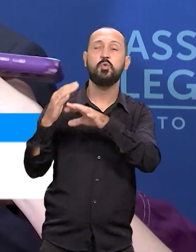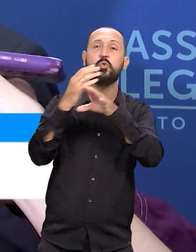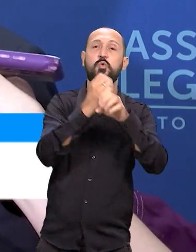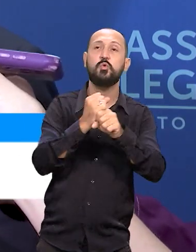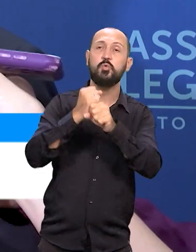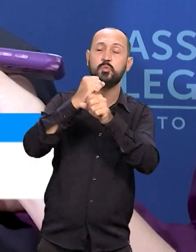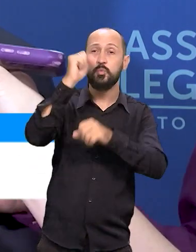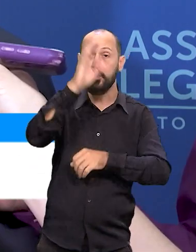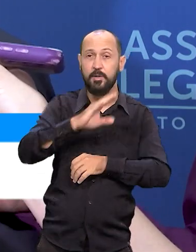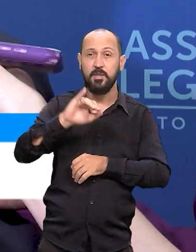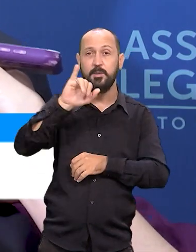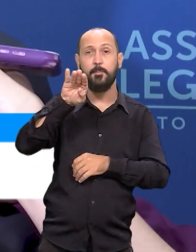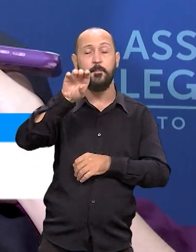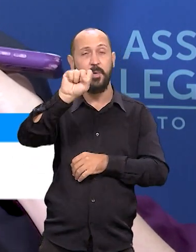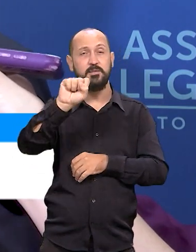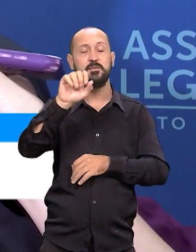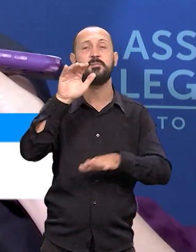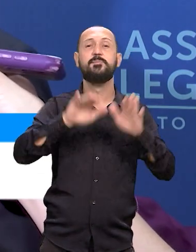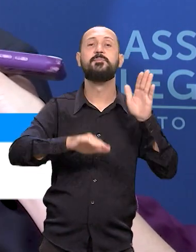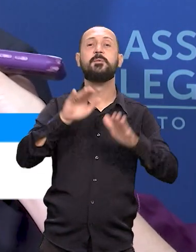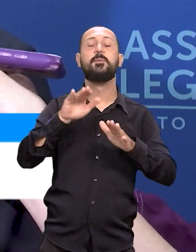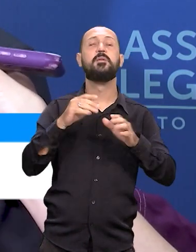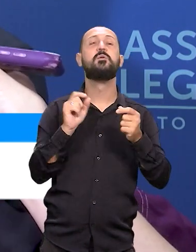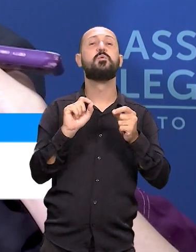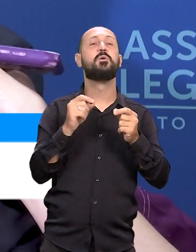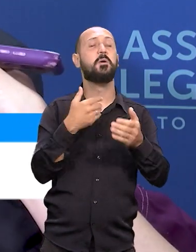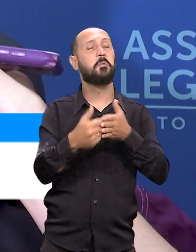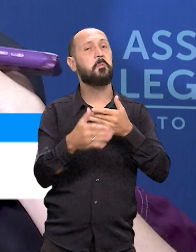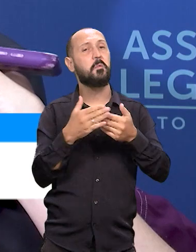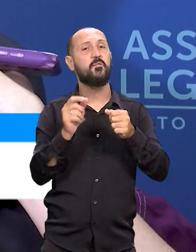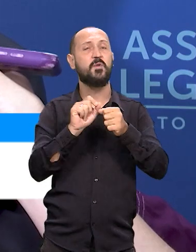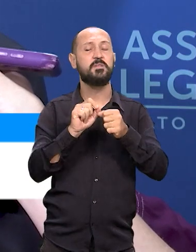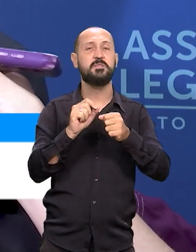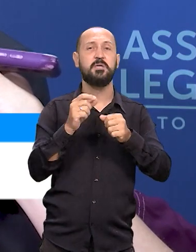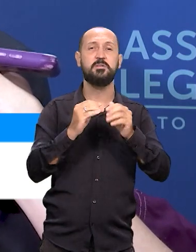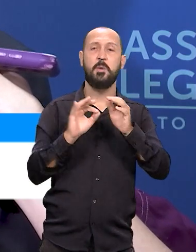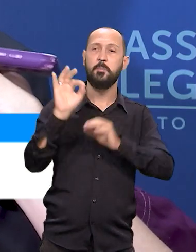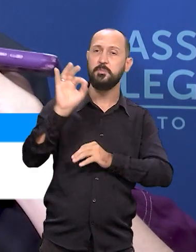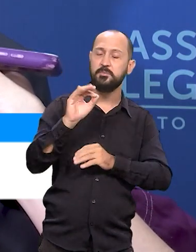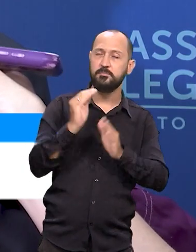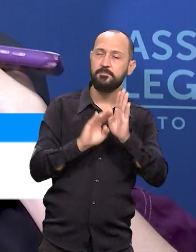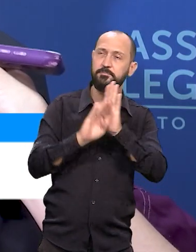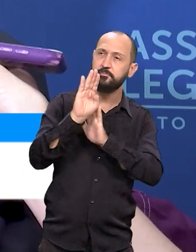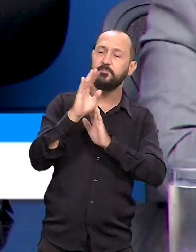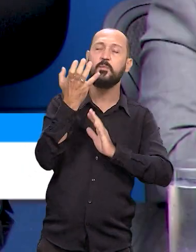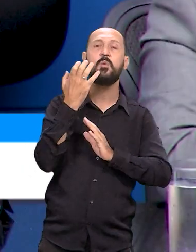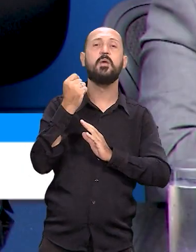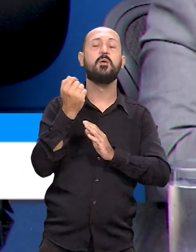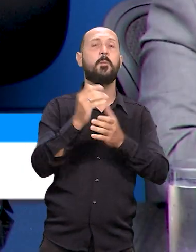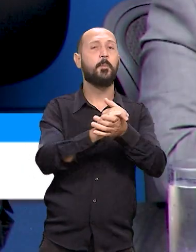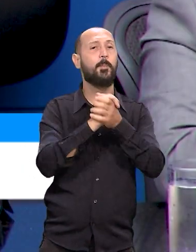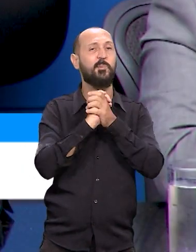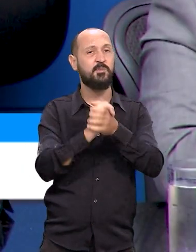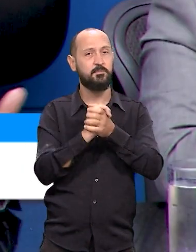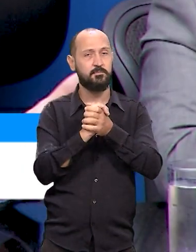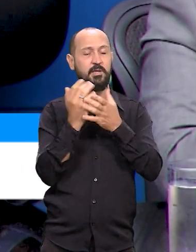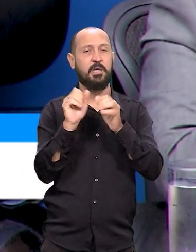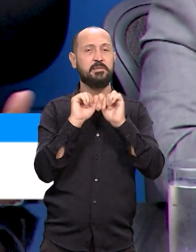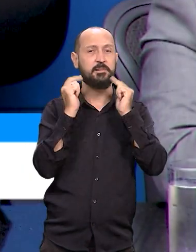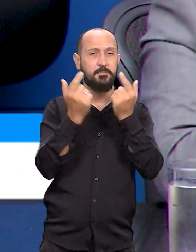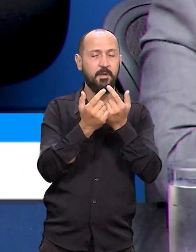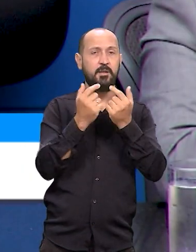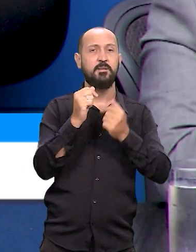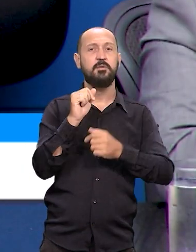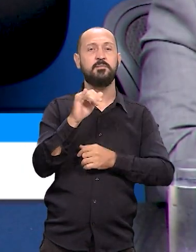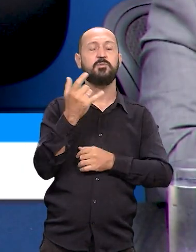no bolo tributário nacional desse novo IBS, a despeito de qualquer majoração de alíquota. Queria parabenizar, em